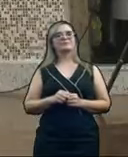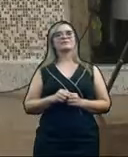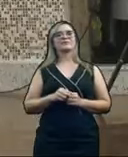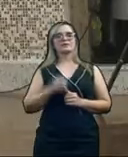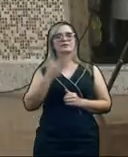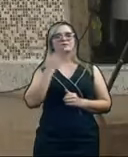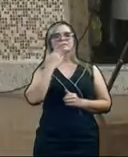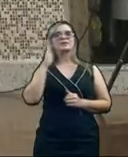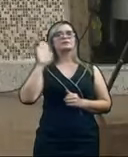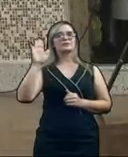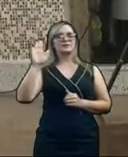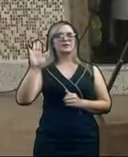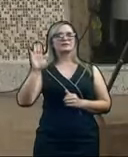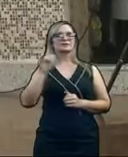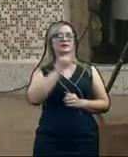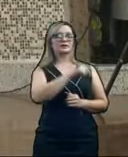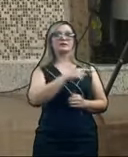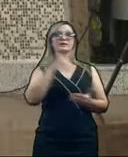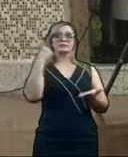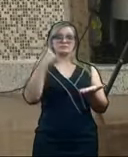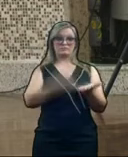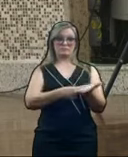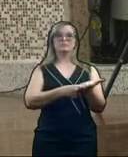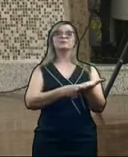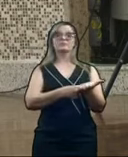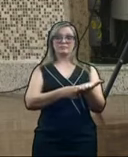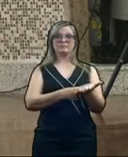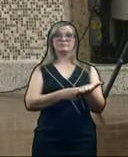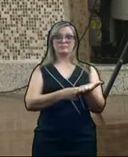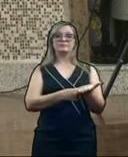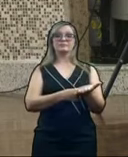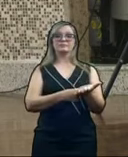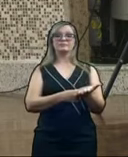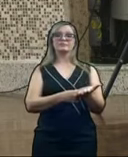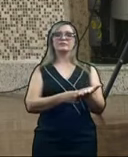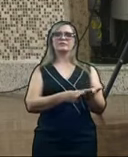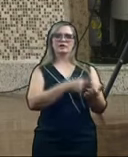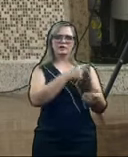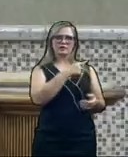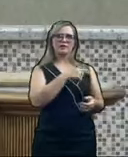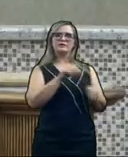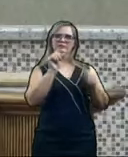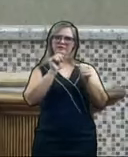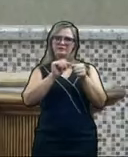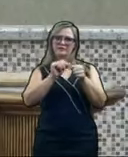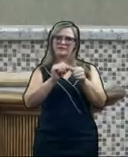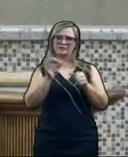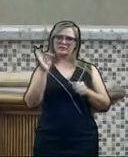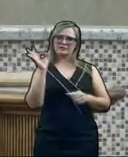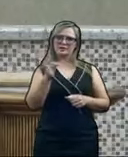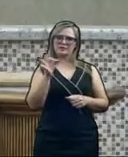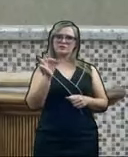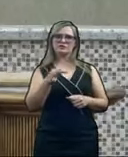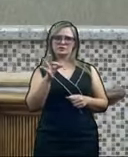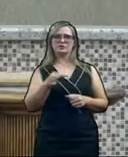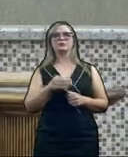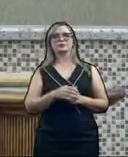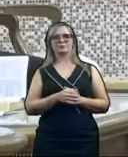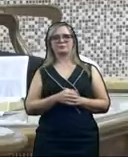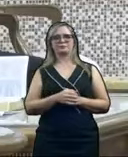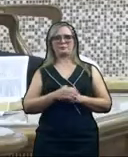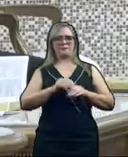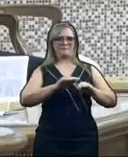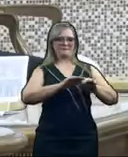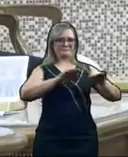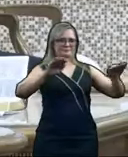resumidamente aqui eu tô pondo palavras aqui minha família vamos santificar e vamos nos